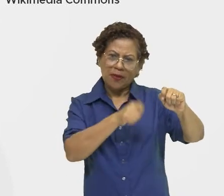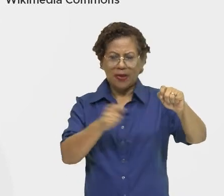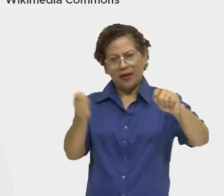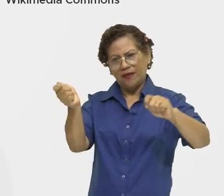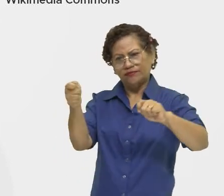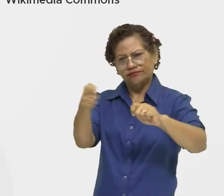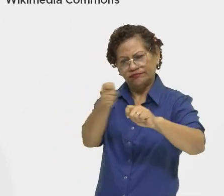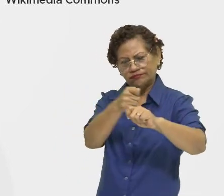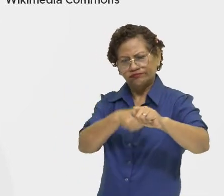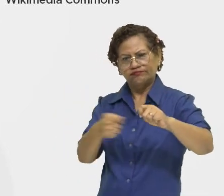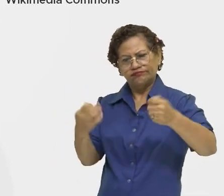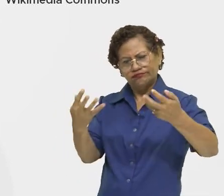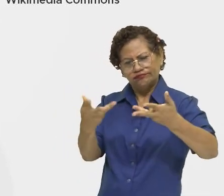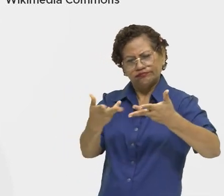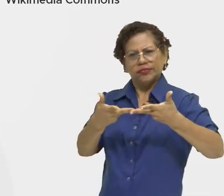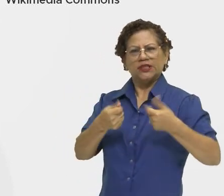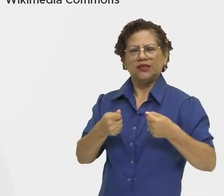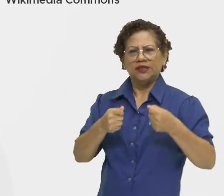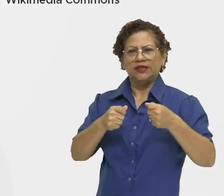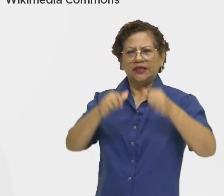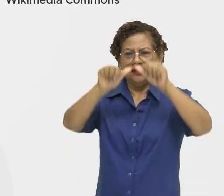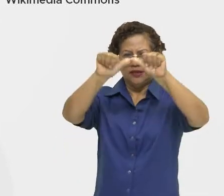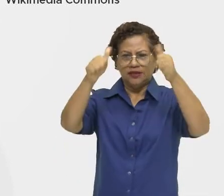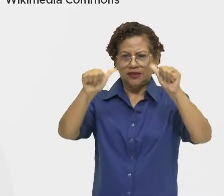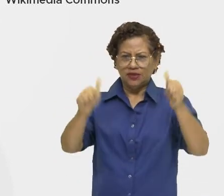aulas. Dá um Google, coloca aí escultura grega.